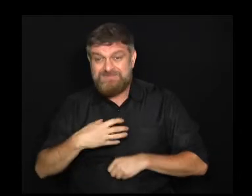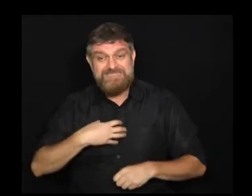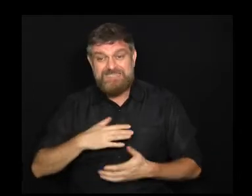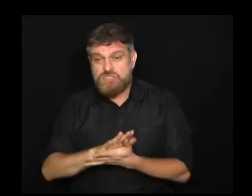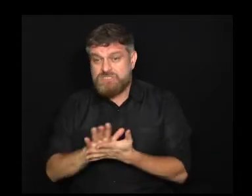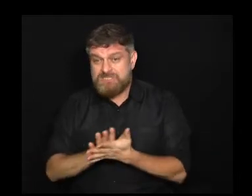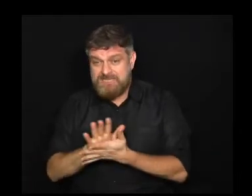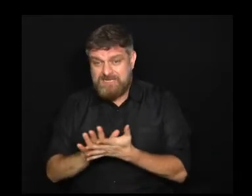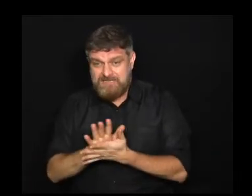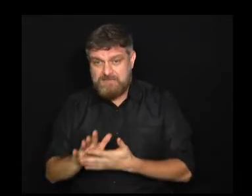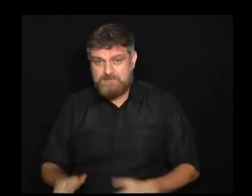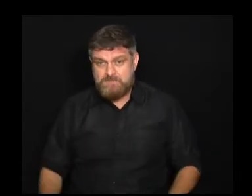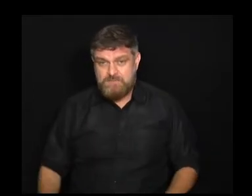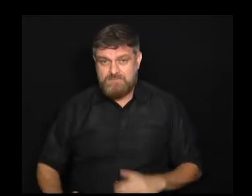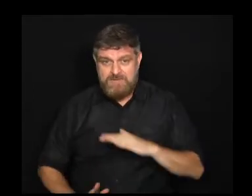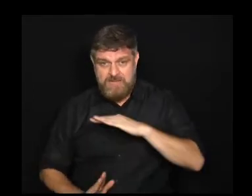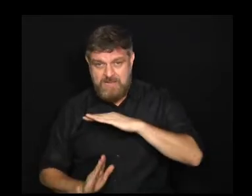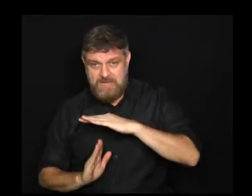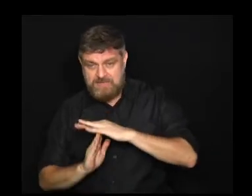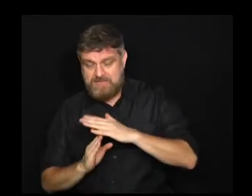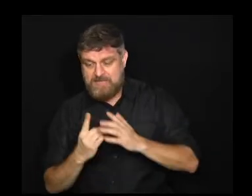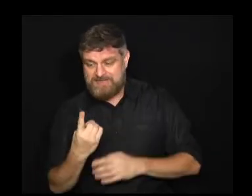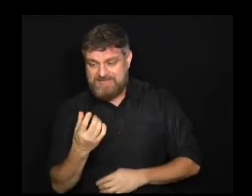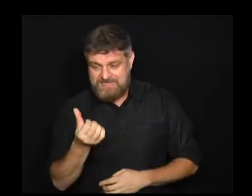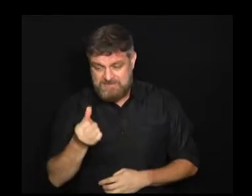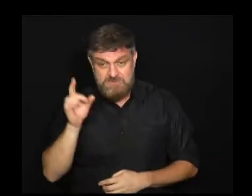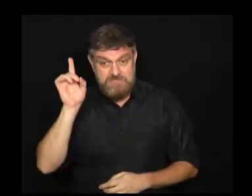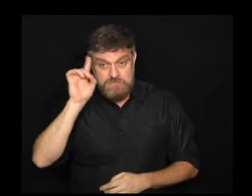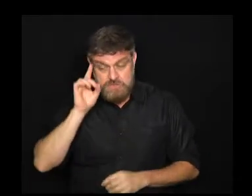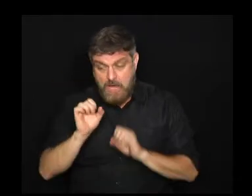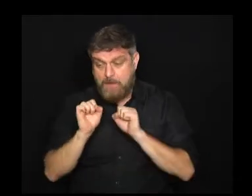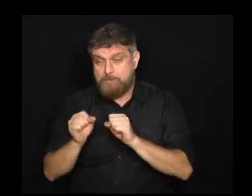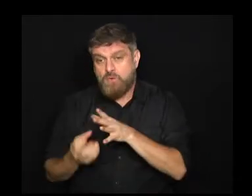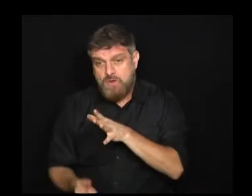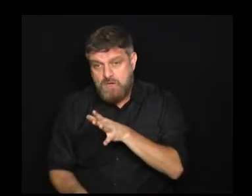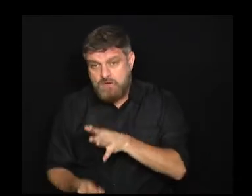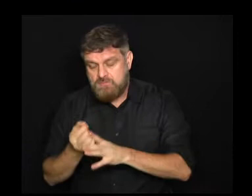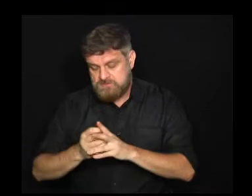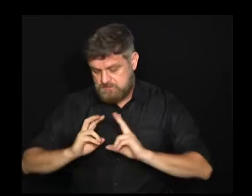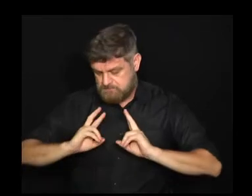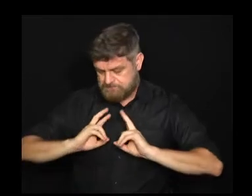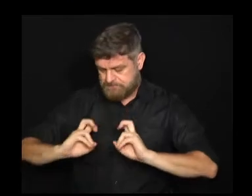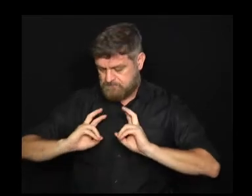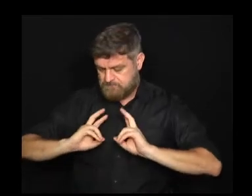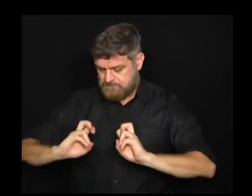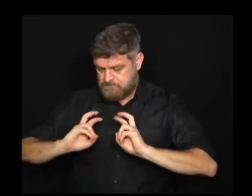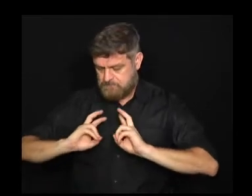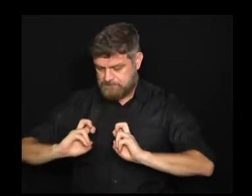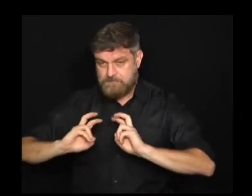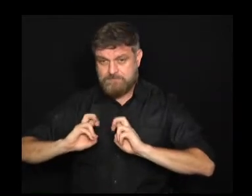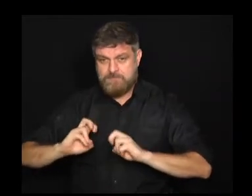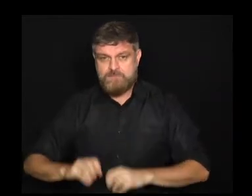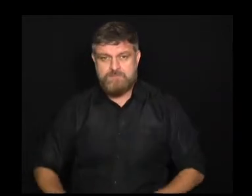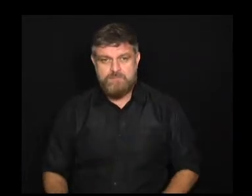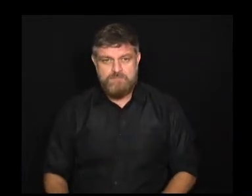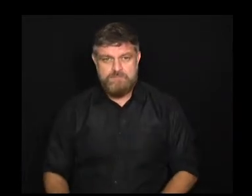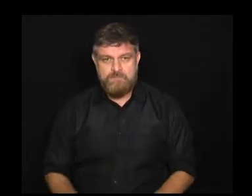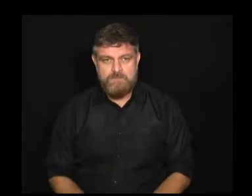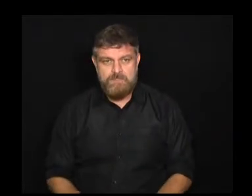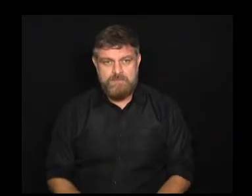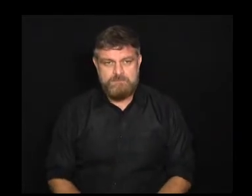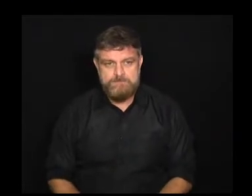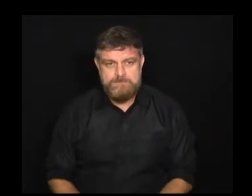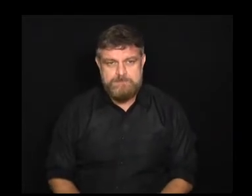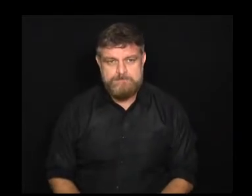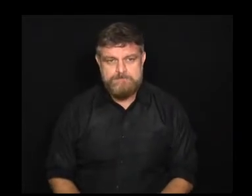o Ministério assume que até o 16º dia pode desenvolver sintomas, tá? Que é uma curva do período de